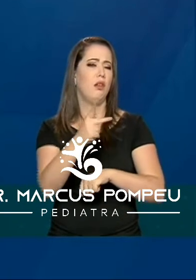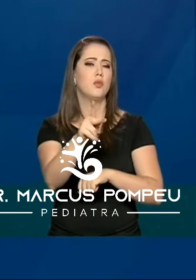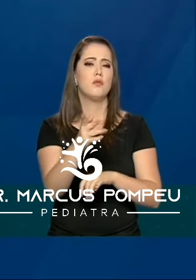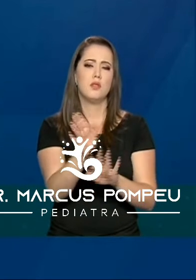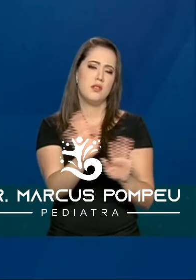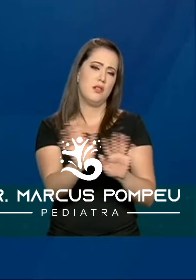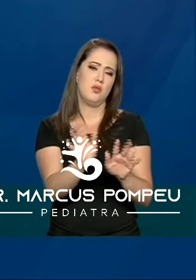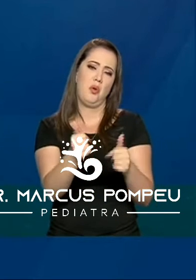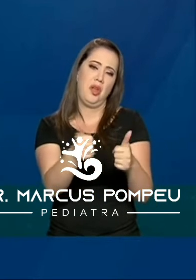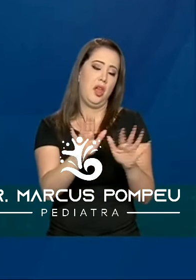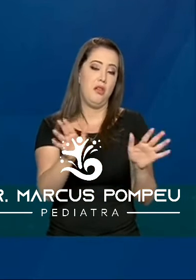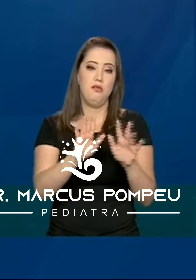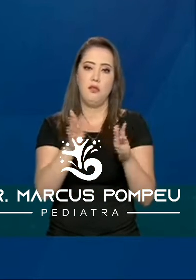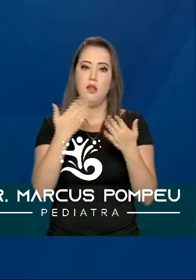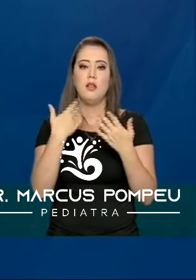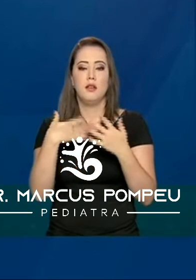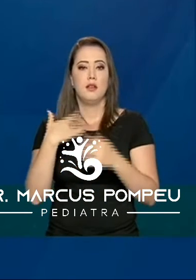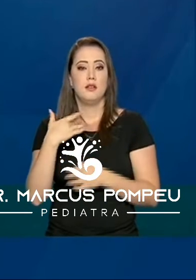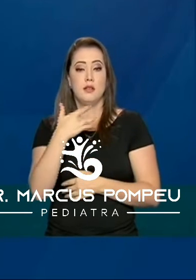saúde mental.